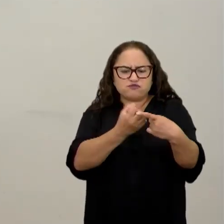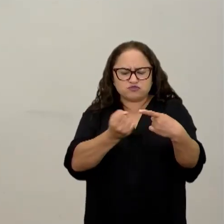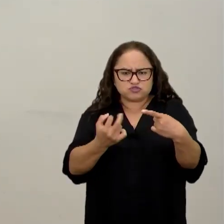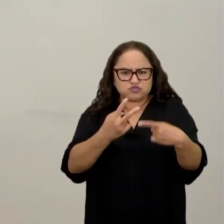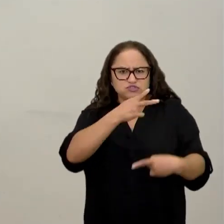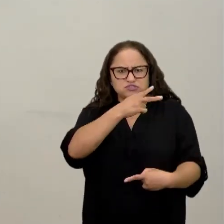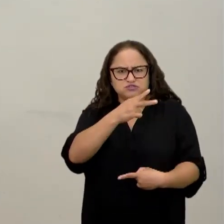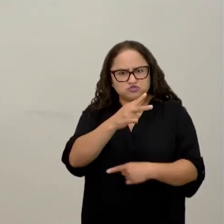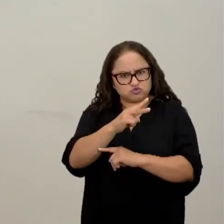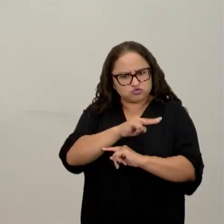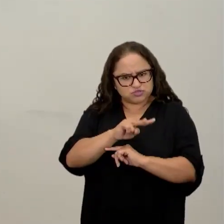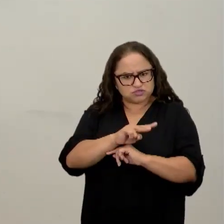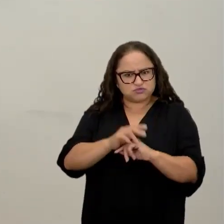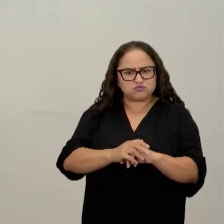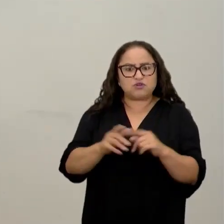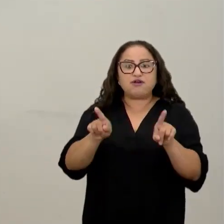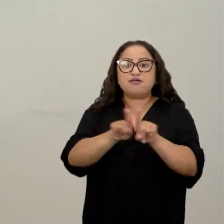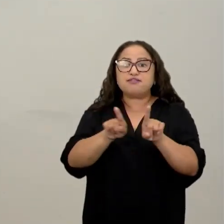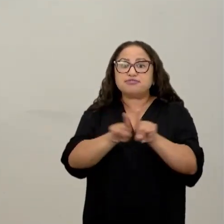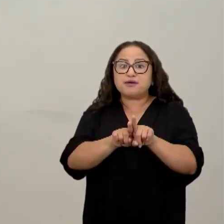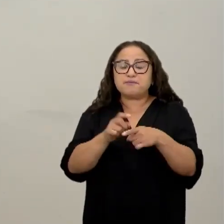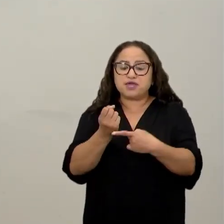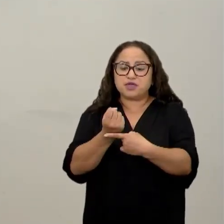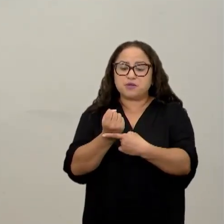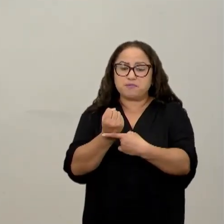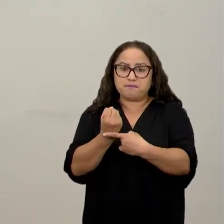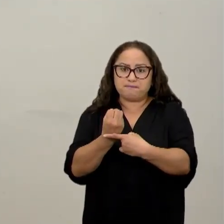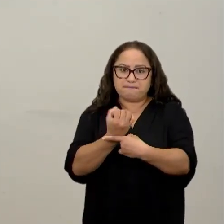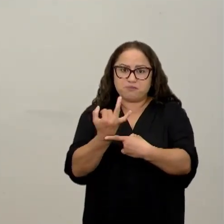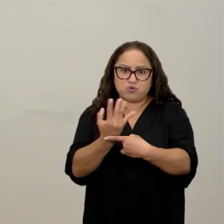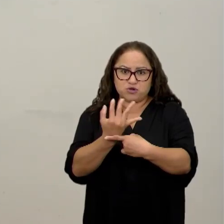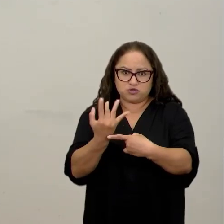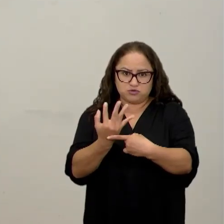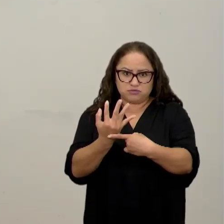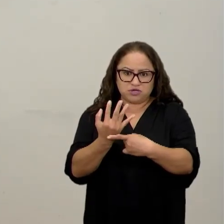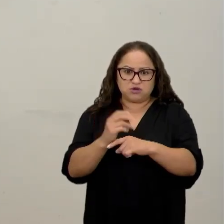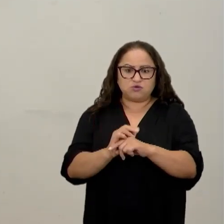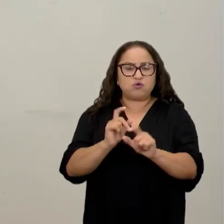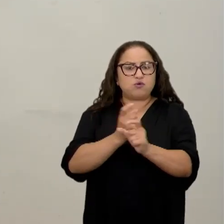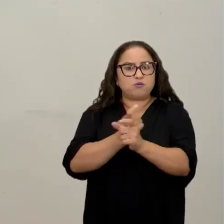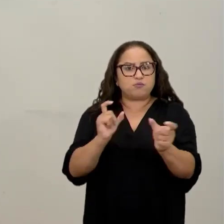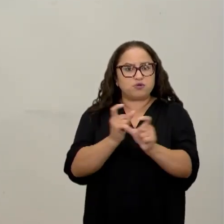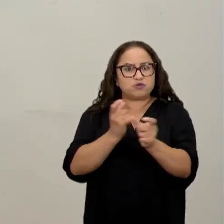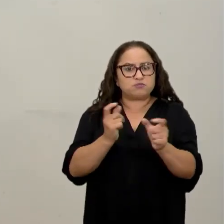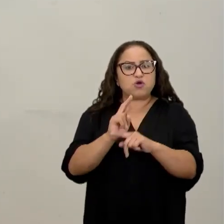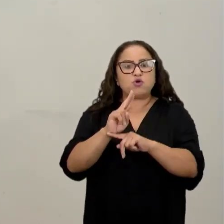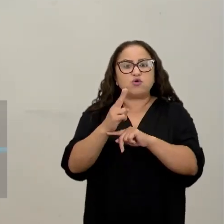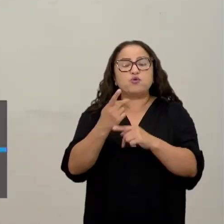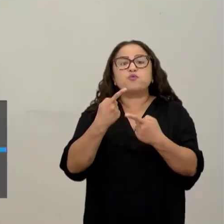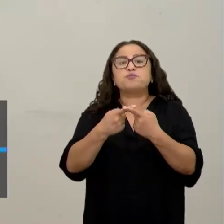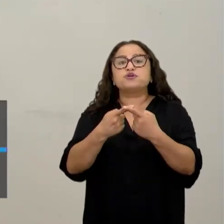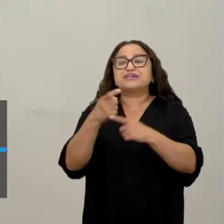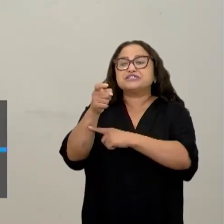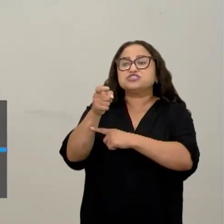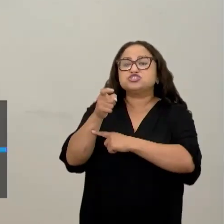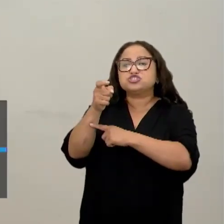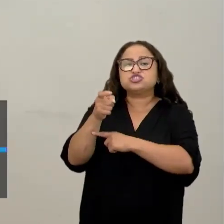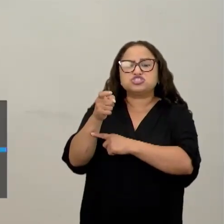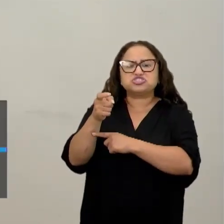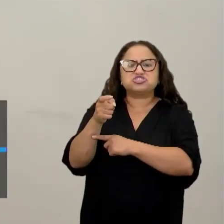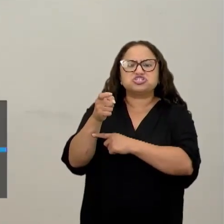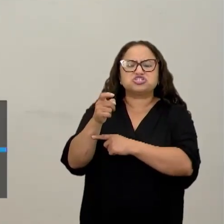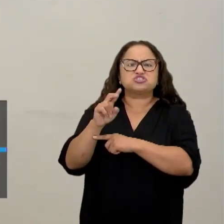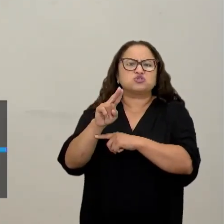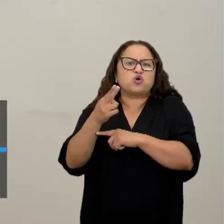certo ela também é chamada de função polinomial de 2º grau ou uma função quadrática por quê Esse é um X o expoente do